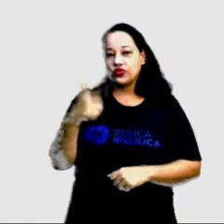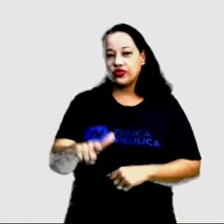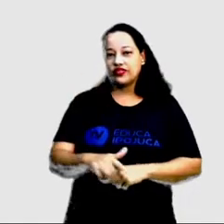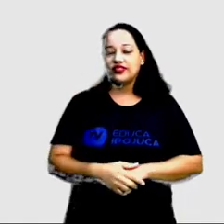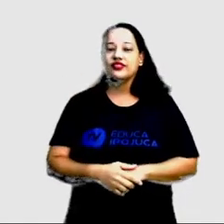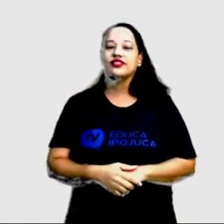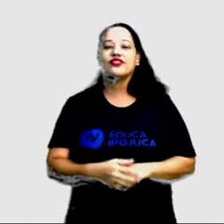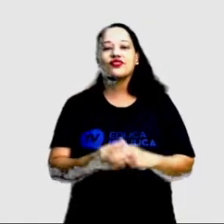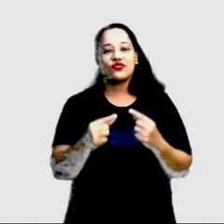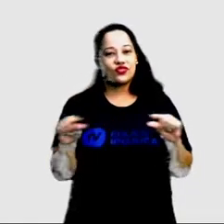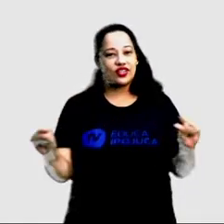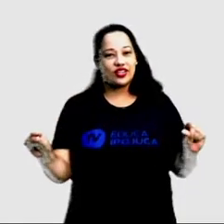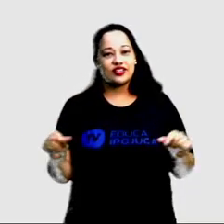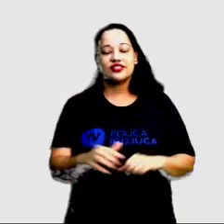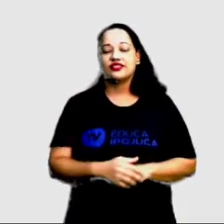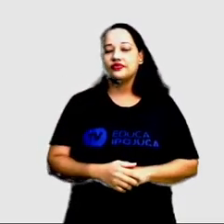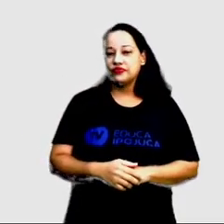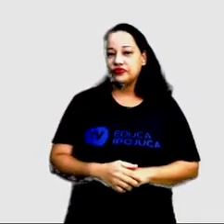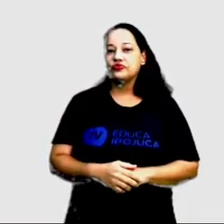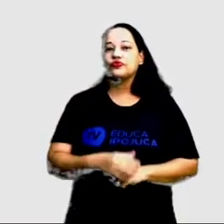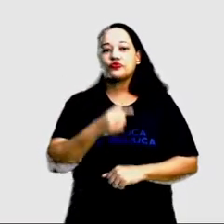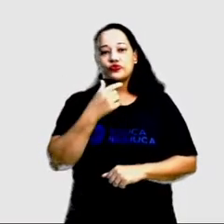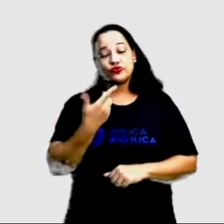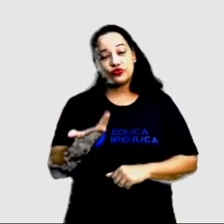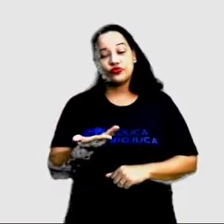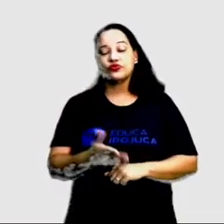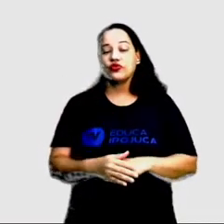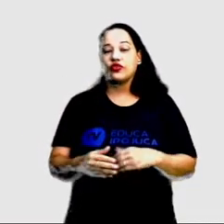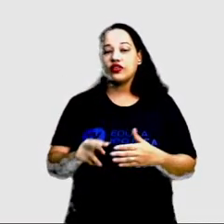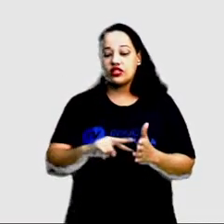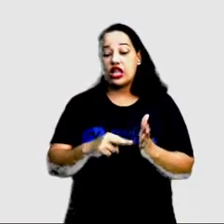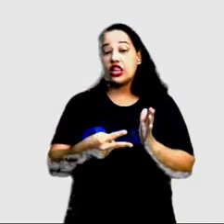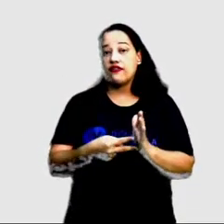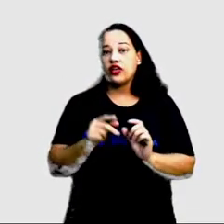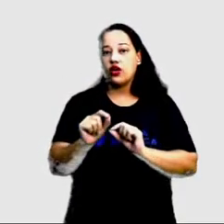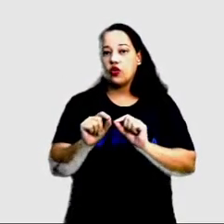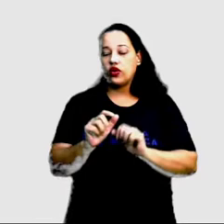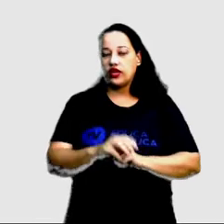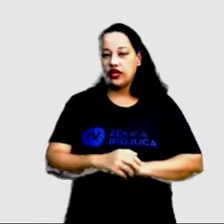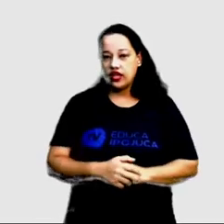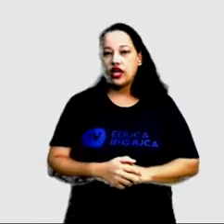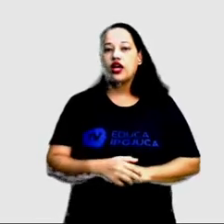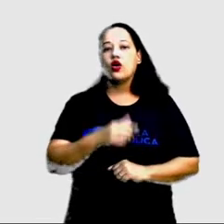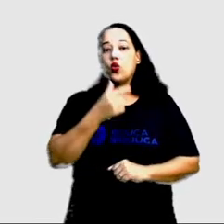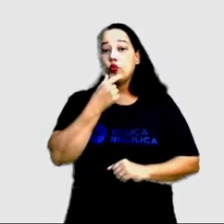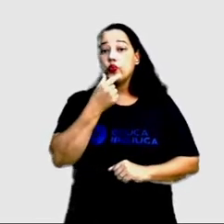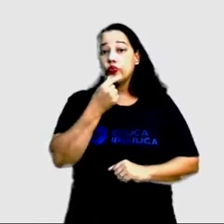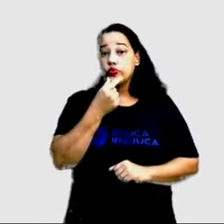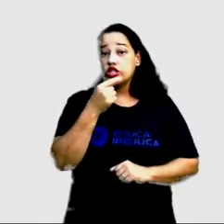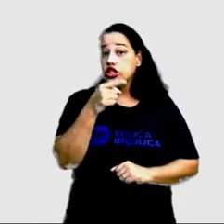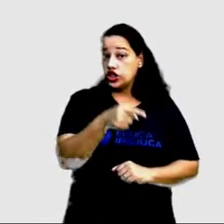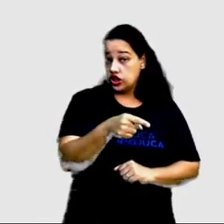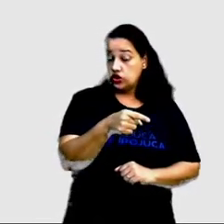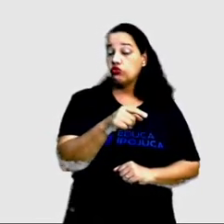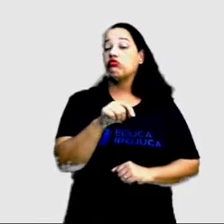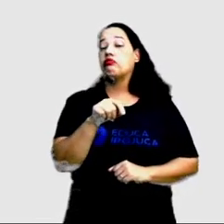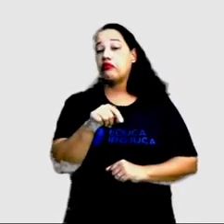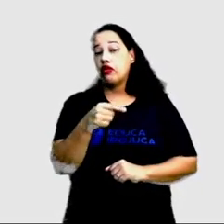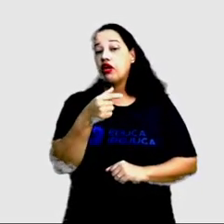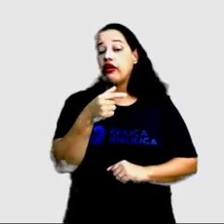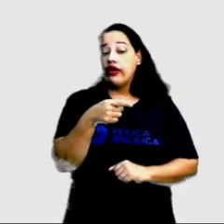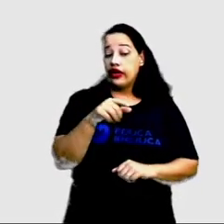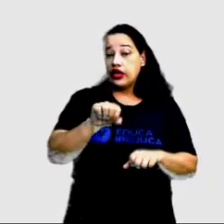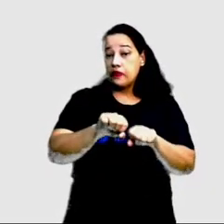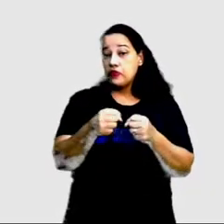Próxima frase. The boy broke the toy. Ou seja, o menino quebrou o brinquedo. Boy,